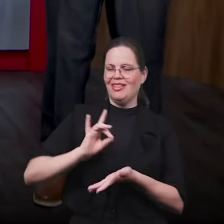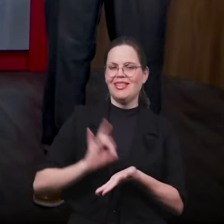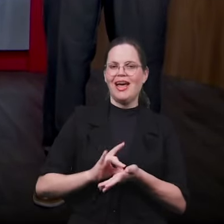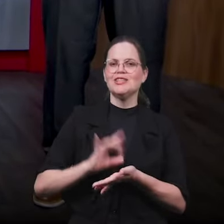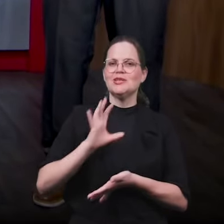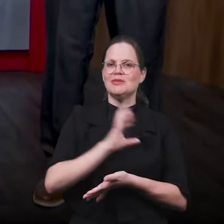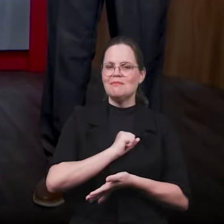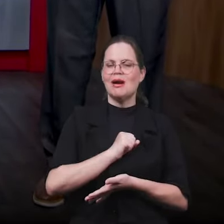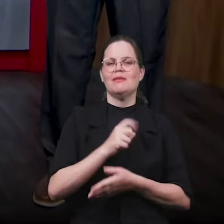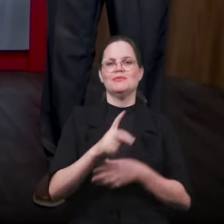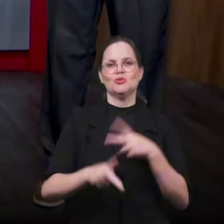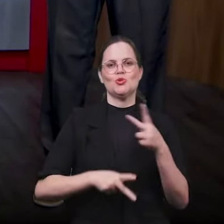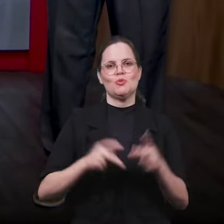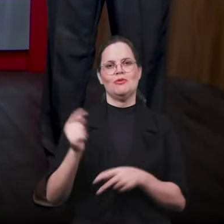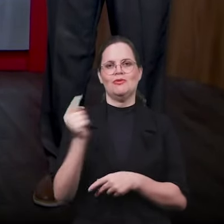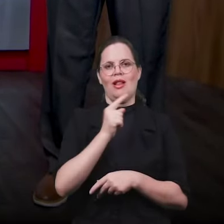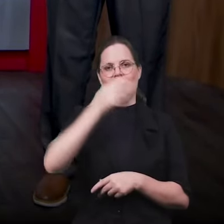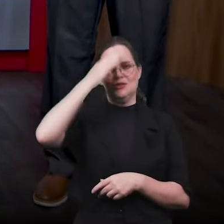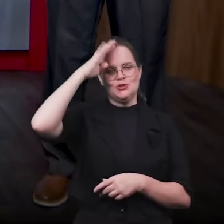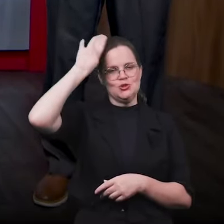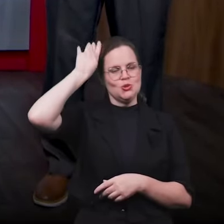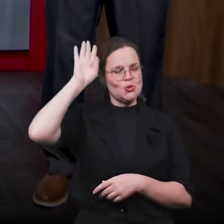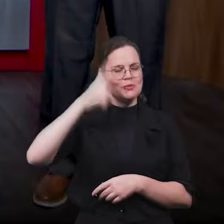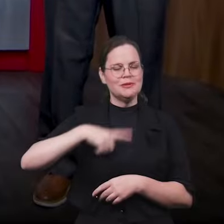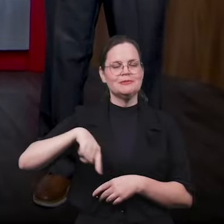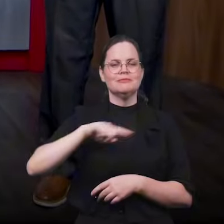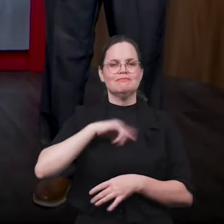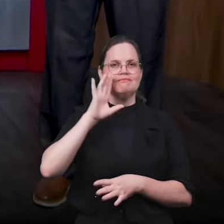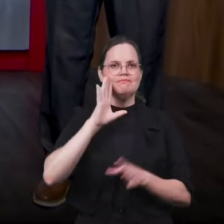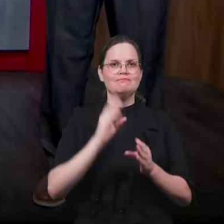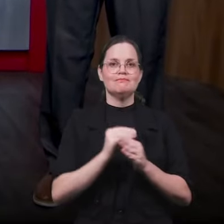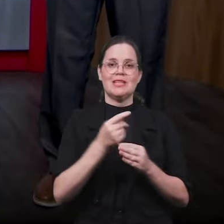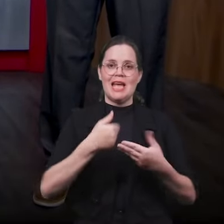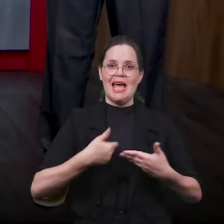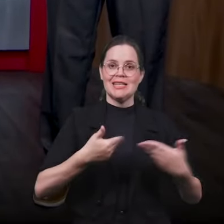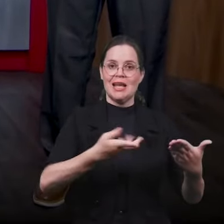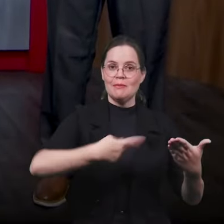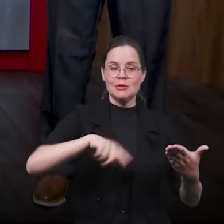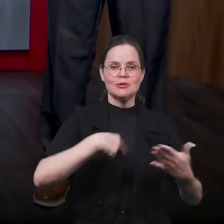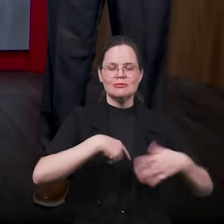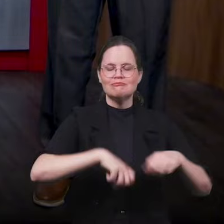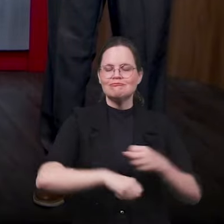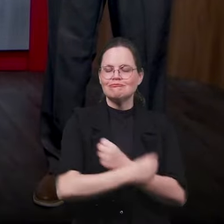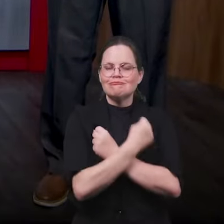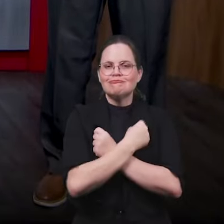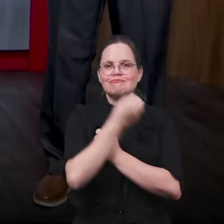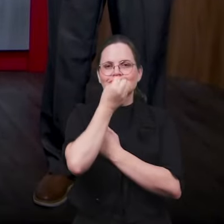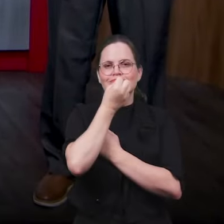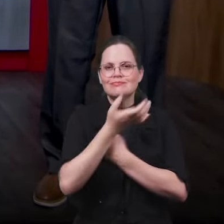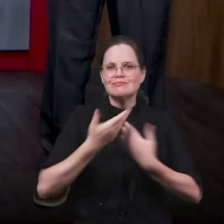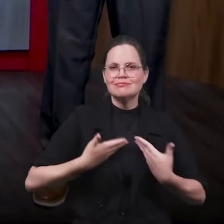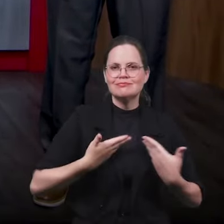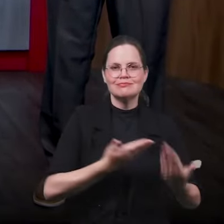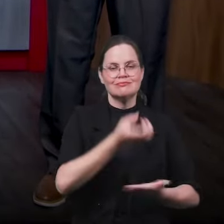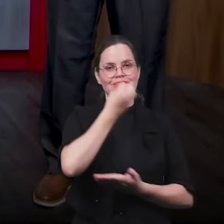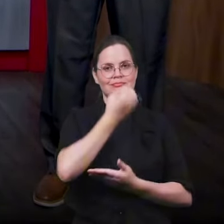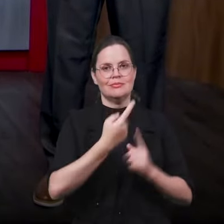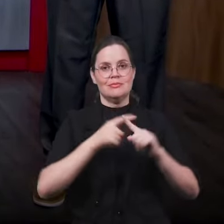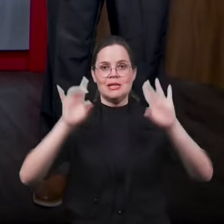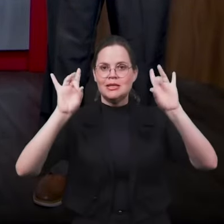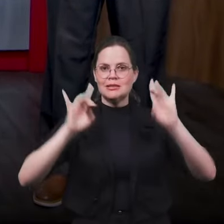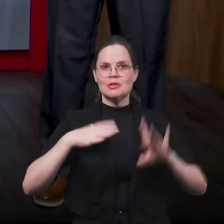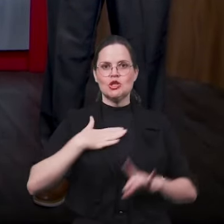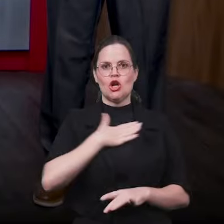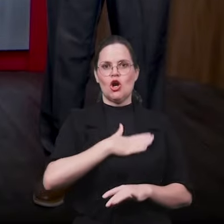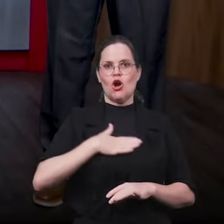verdade. Amém. É um povo muito querido. É um povo que te recebe muito bem, te abraça. E,